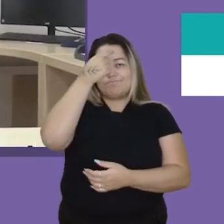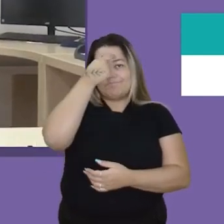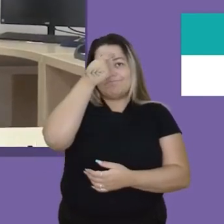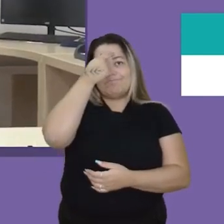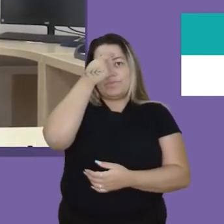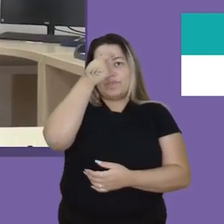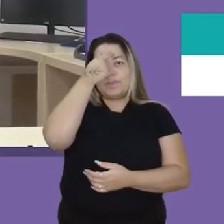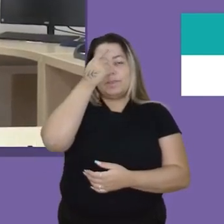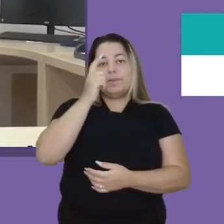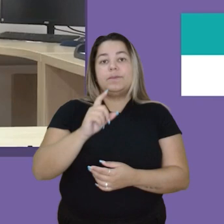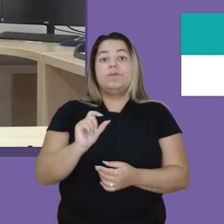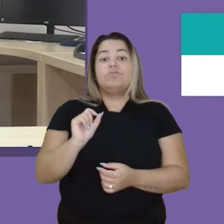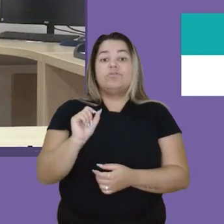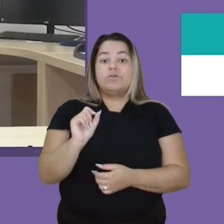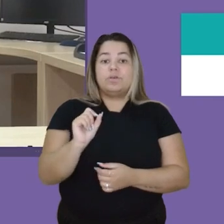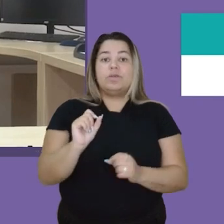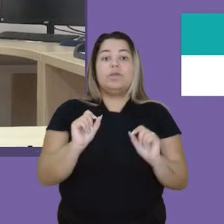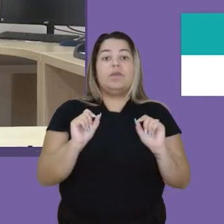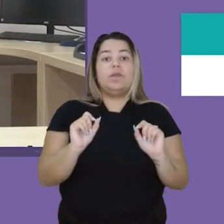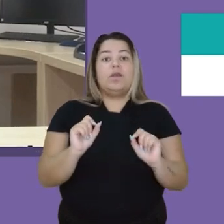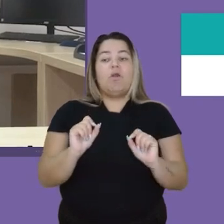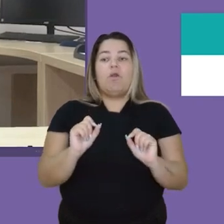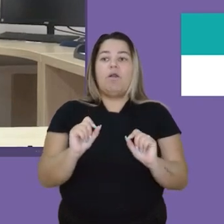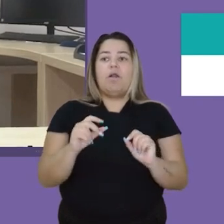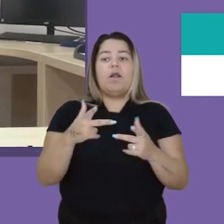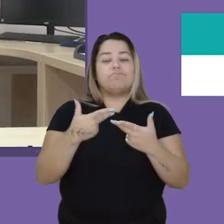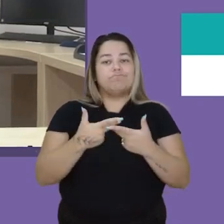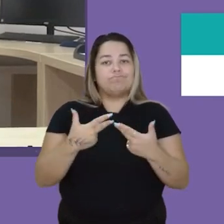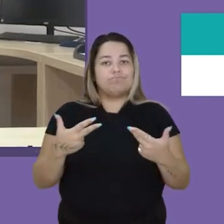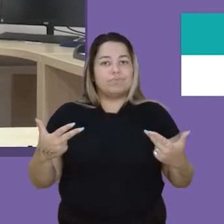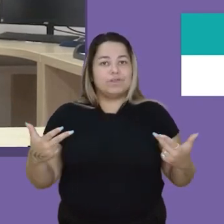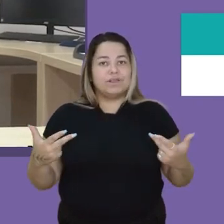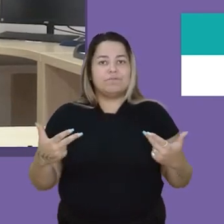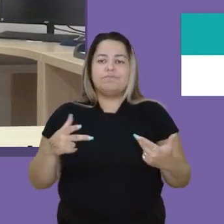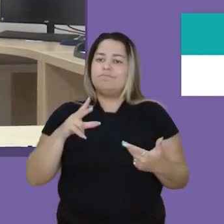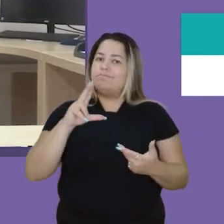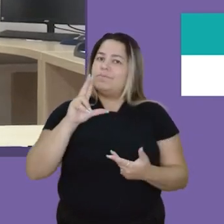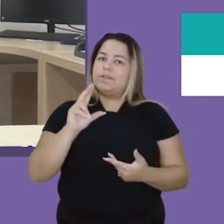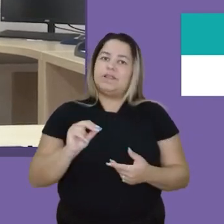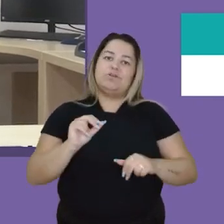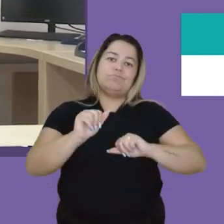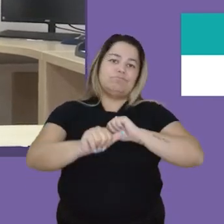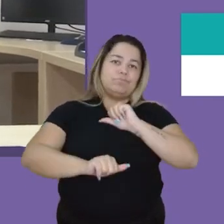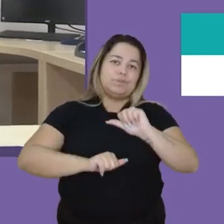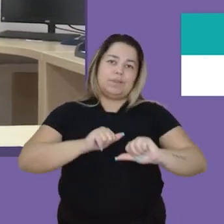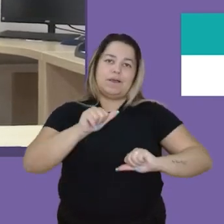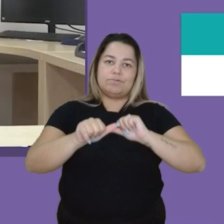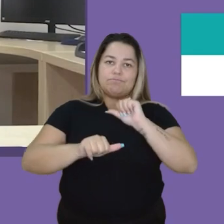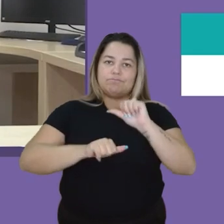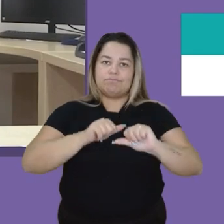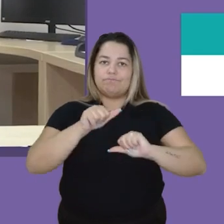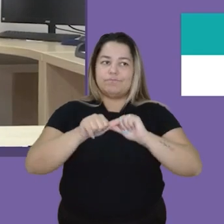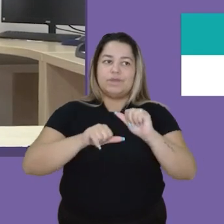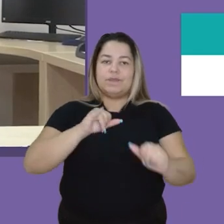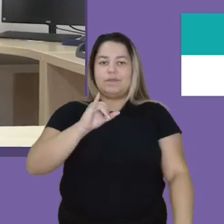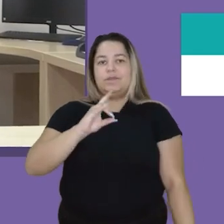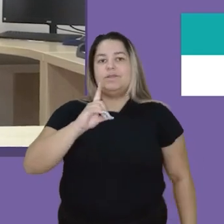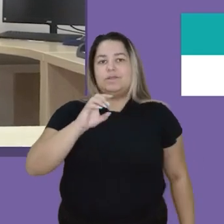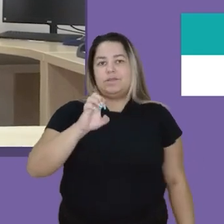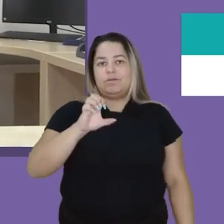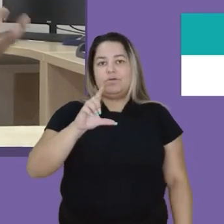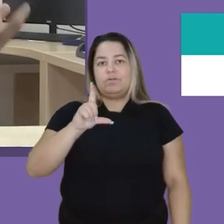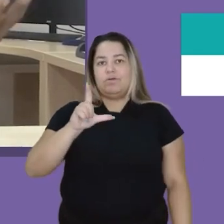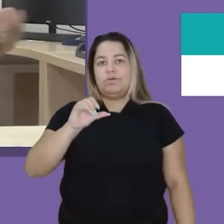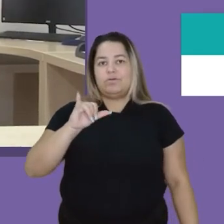consciência de que as coisas não mudaram tanto ideologicamente.